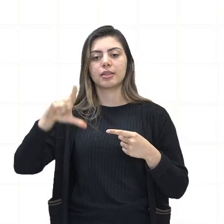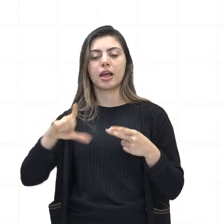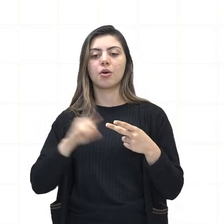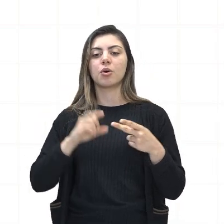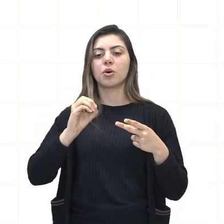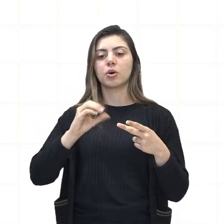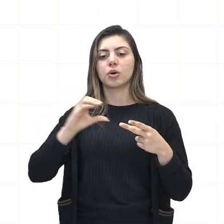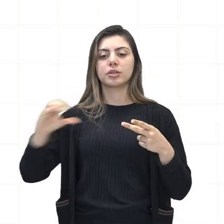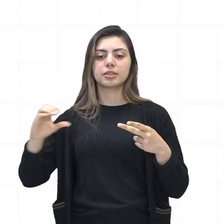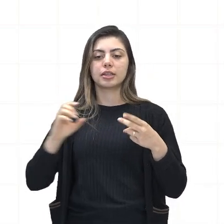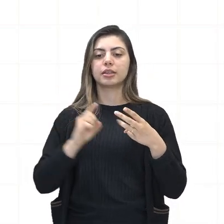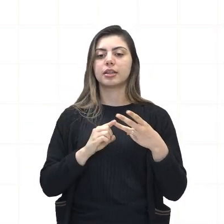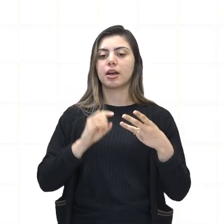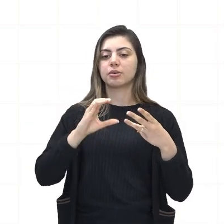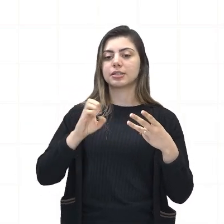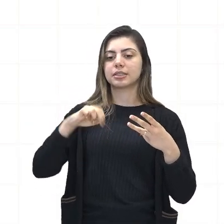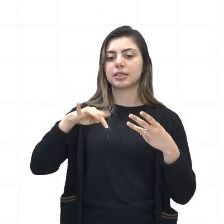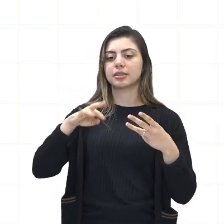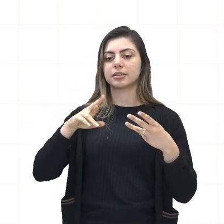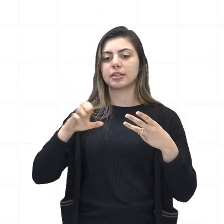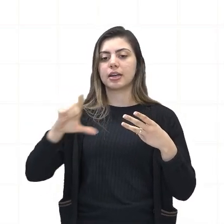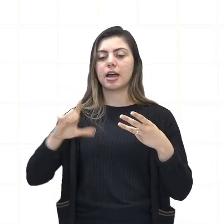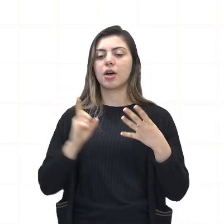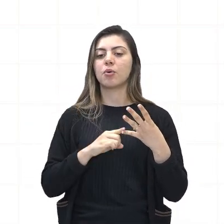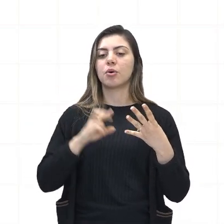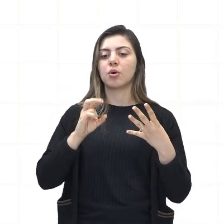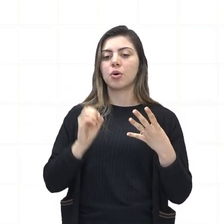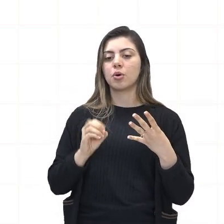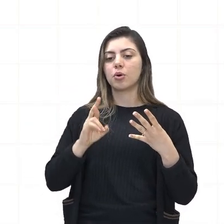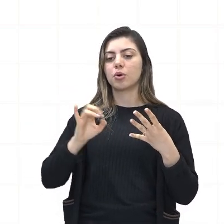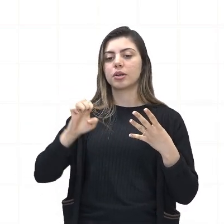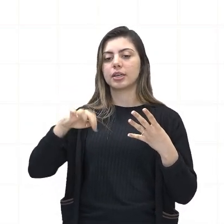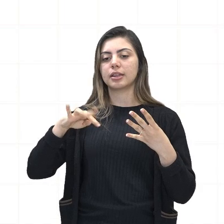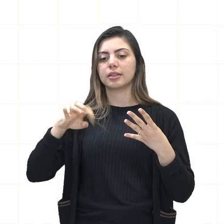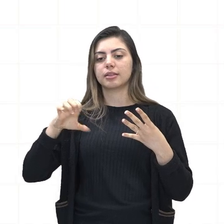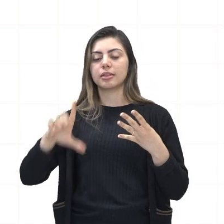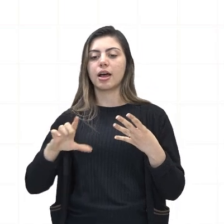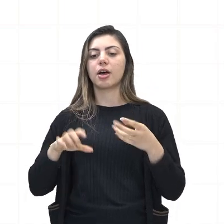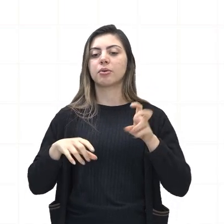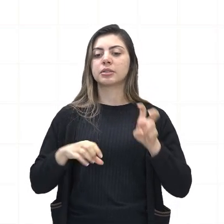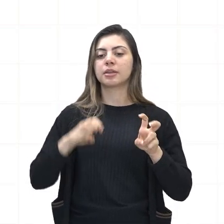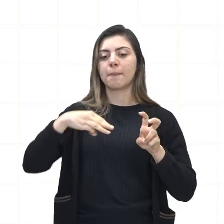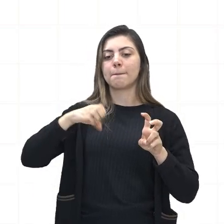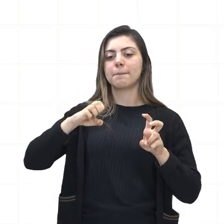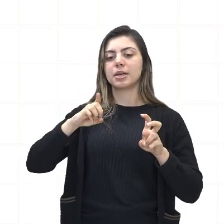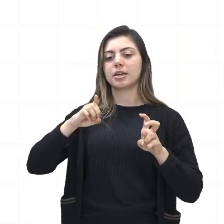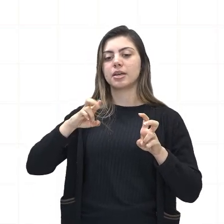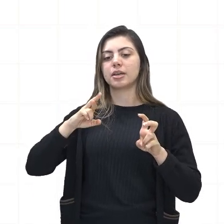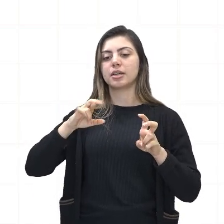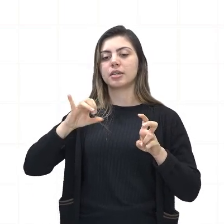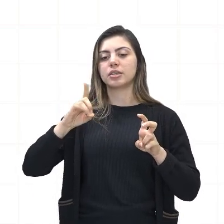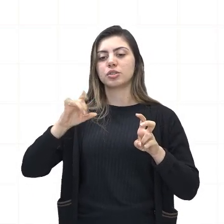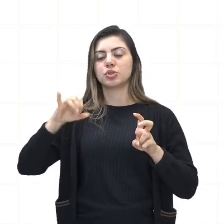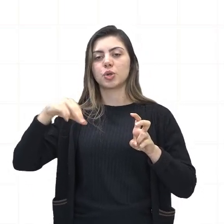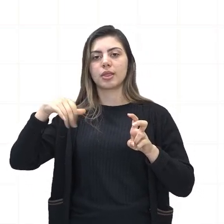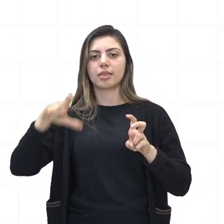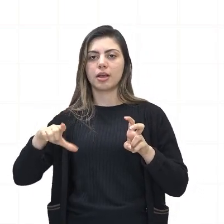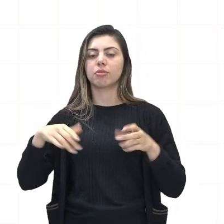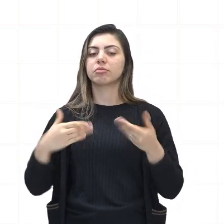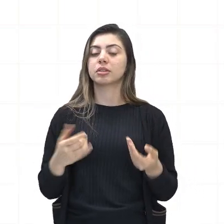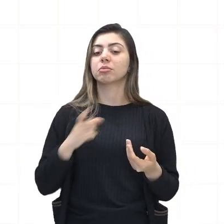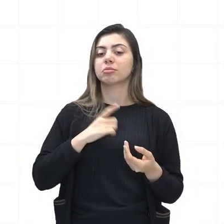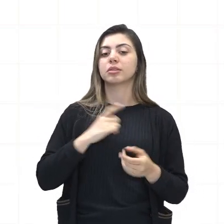África Meridional. Esses são os 5 regiões da África que a gente também consegue separar quando a gente fala no sentido geográfico,